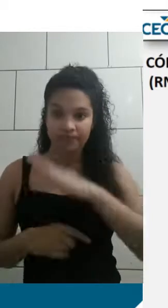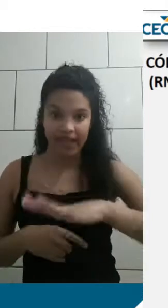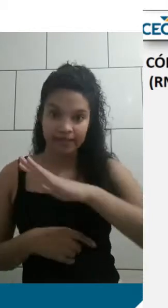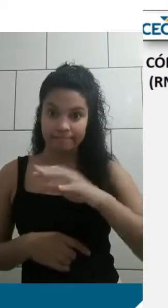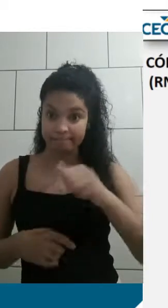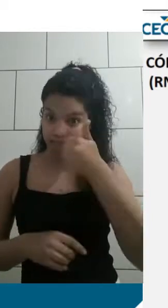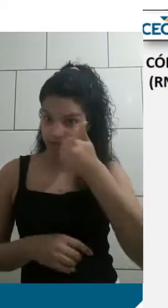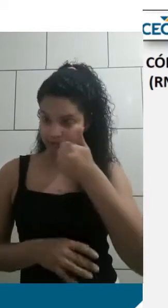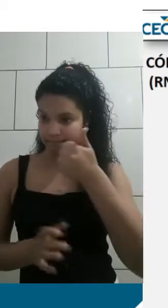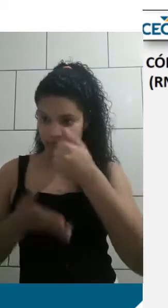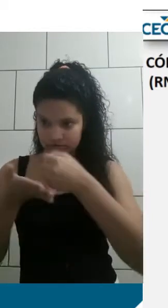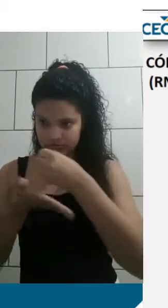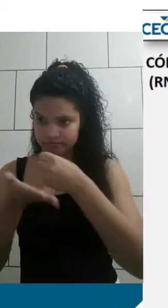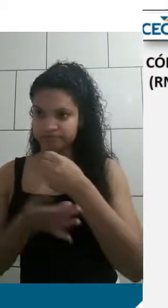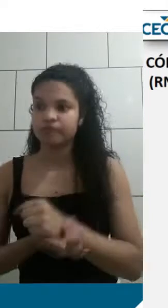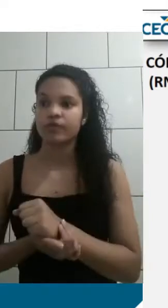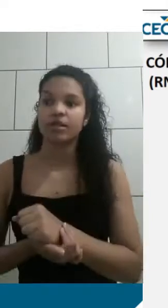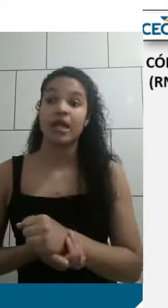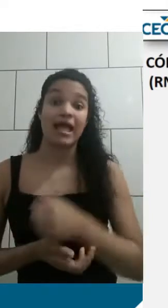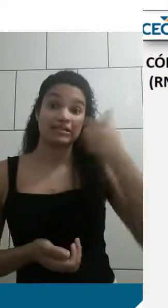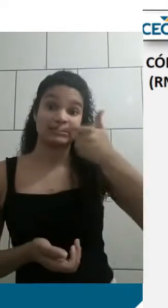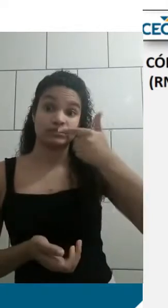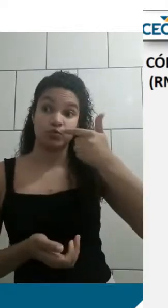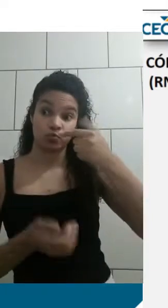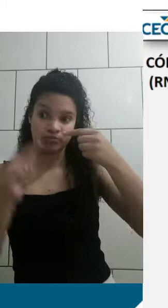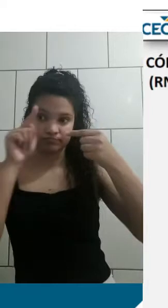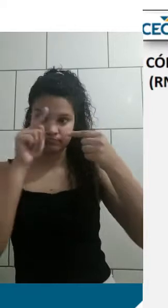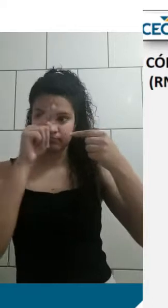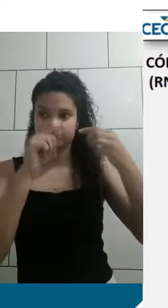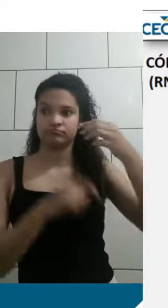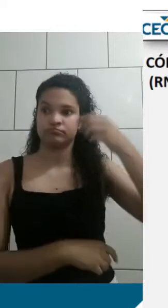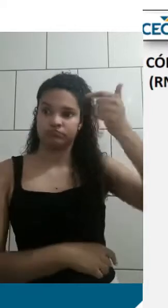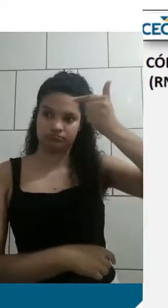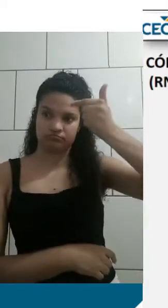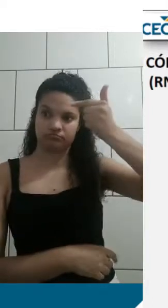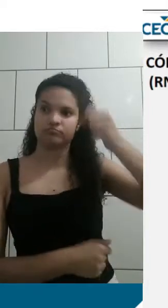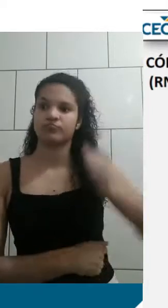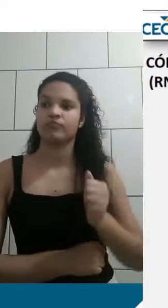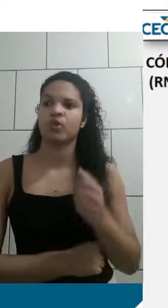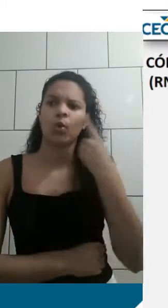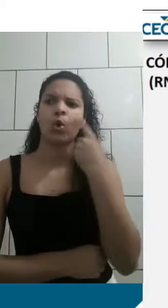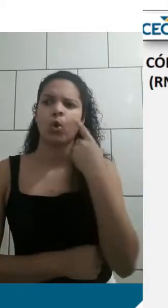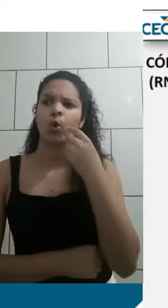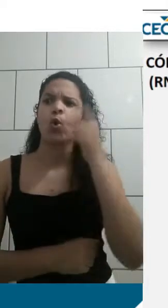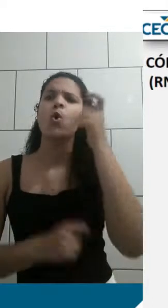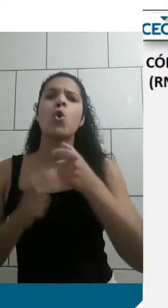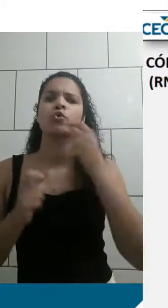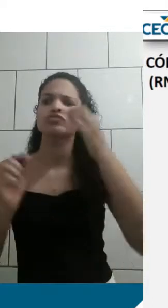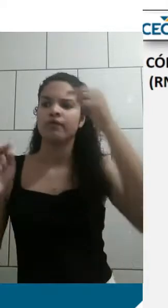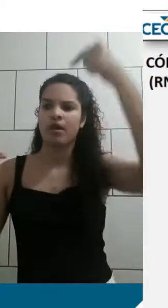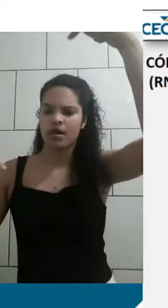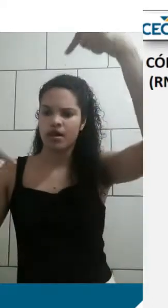citosina novamente na segunda base corresponde a essa área da tabela. Veja que a intersecção entre essas bases é onde vai estar